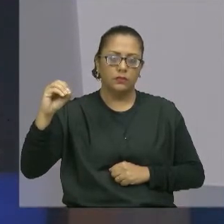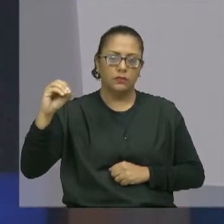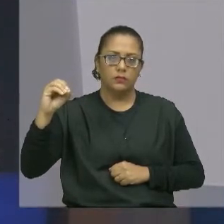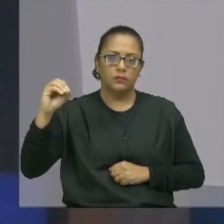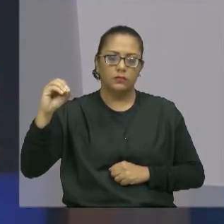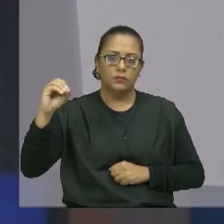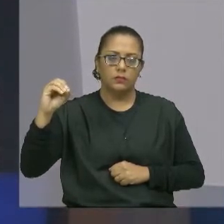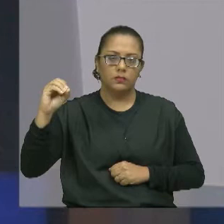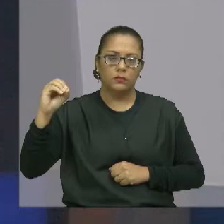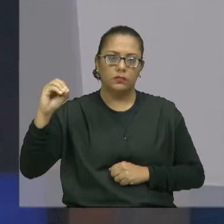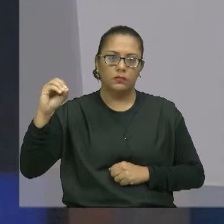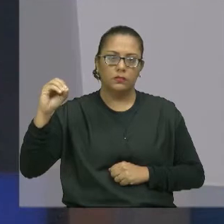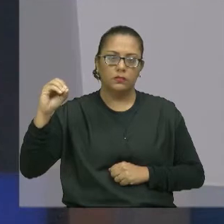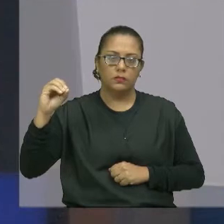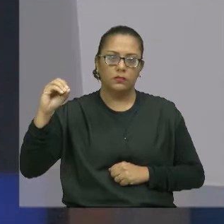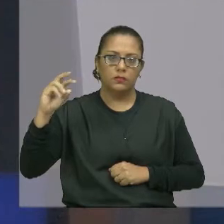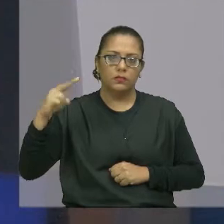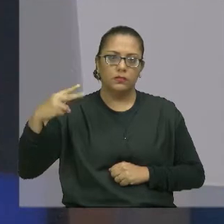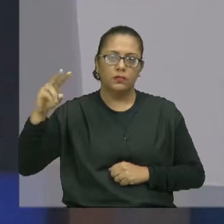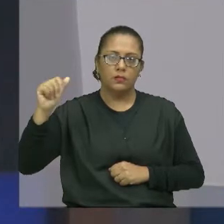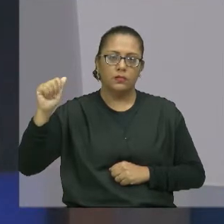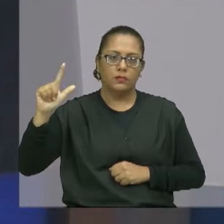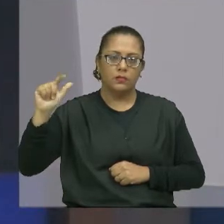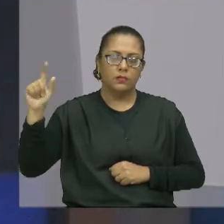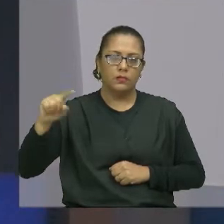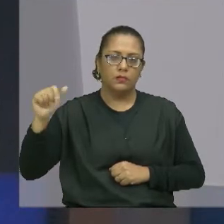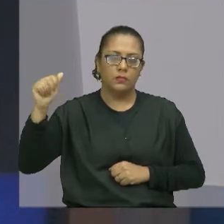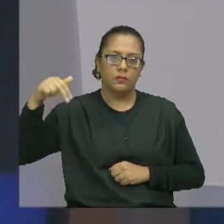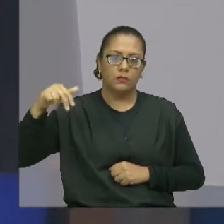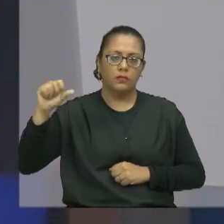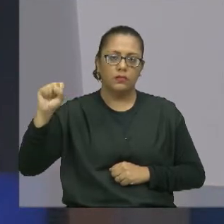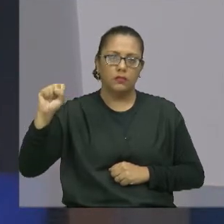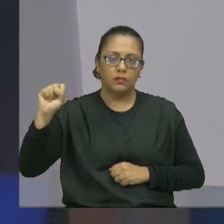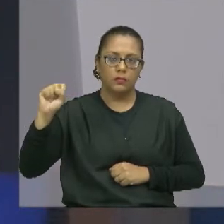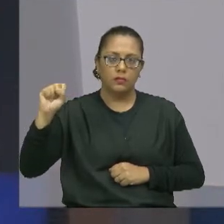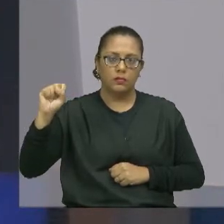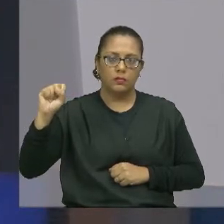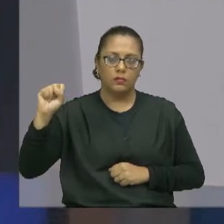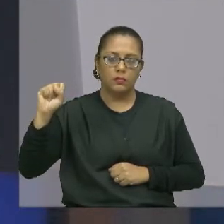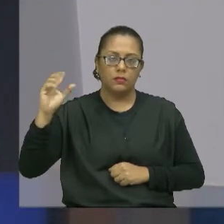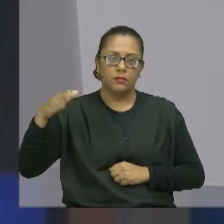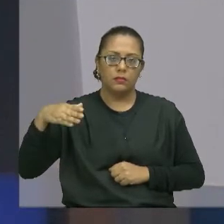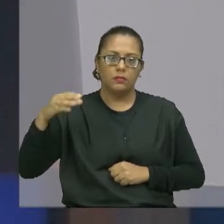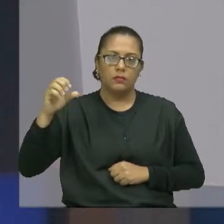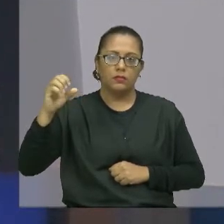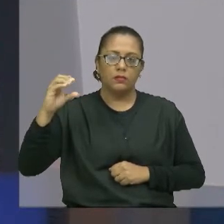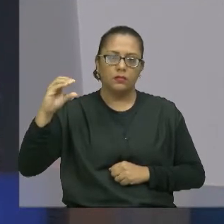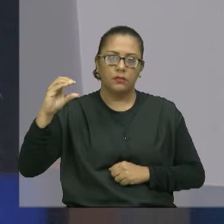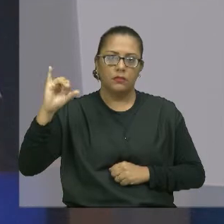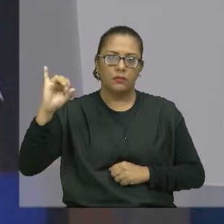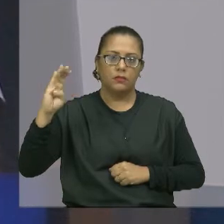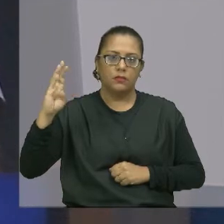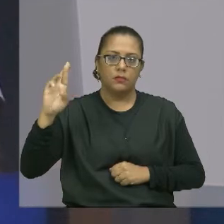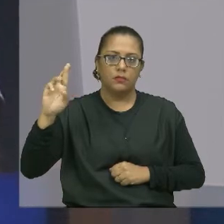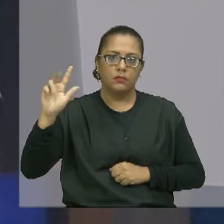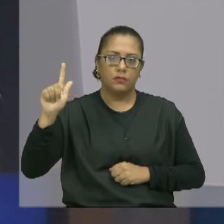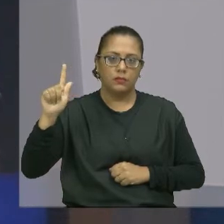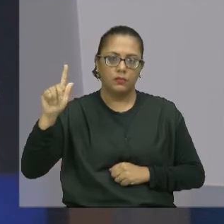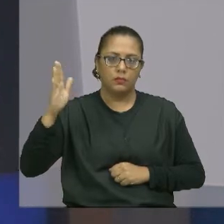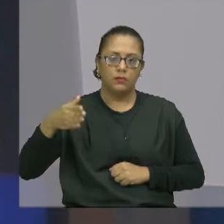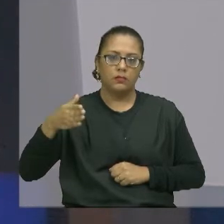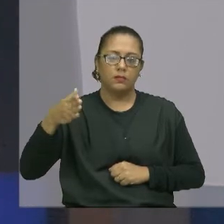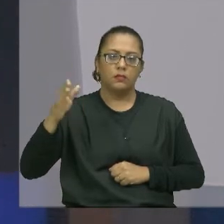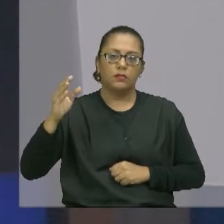Camargo, vereador Dilermando de Alvarenga, vereador Cyborg e